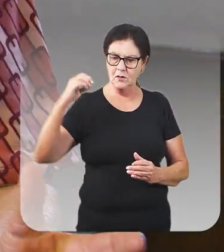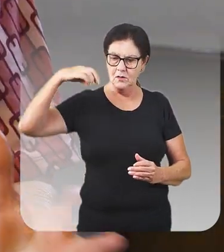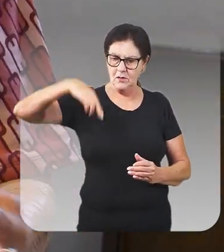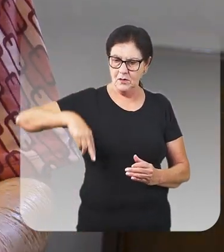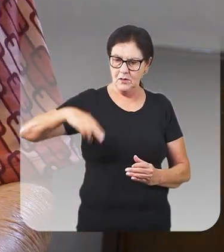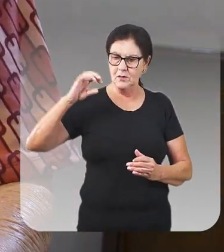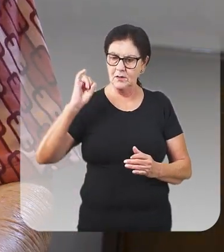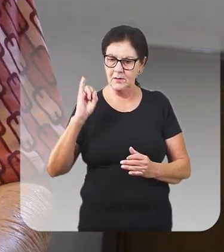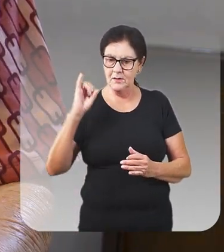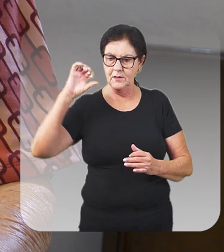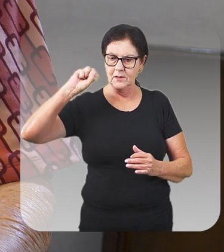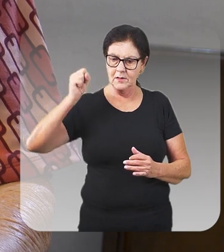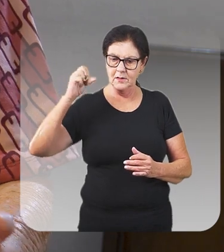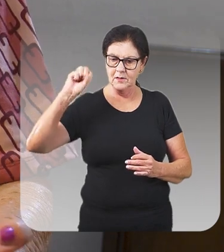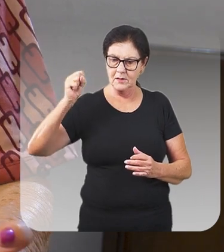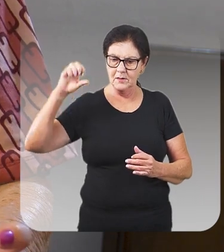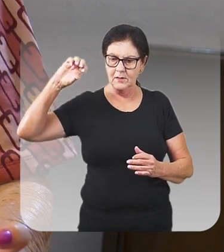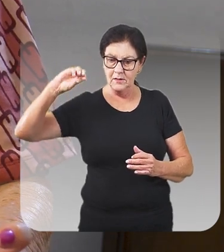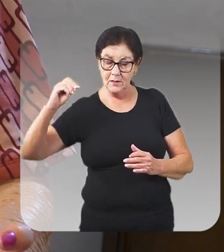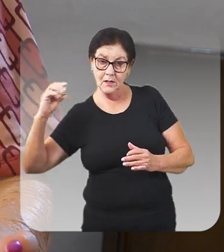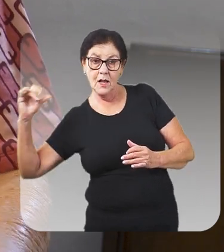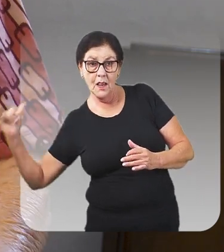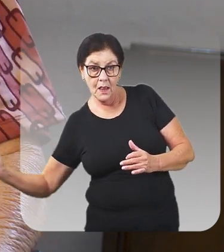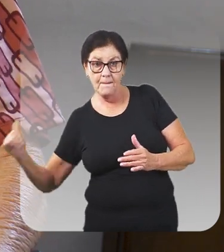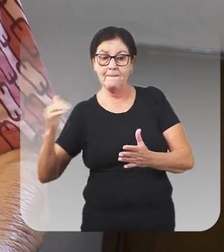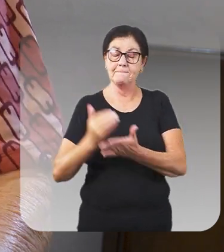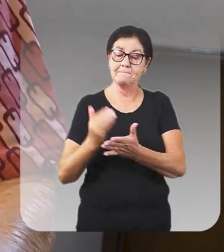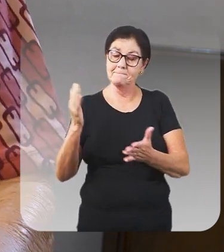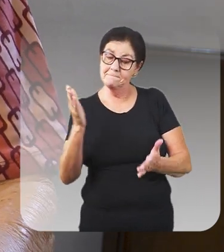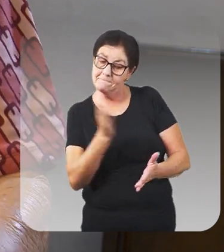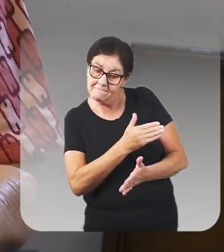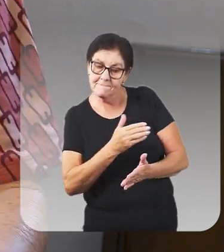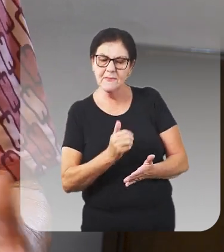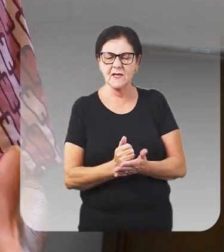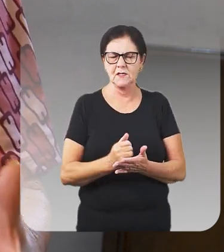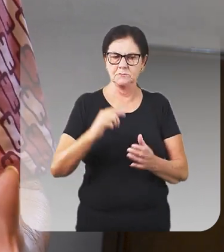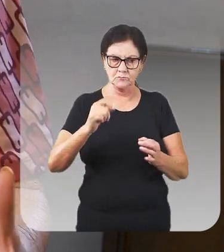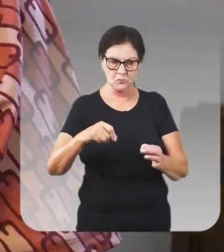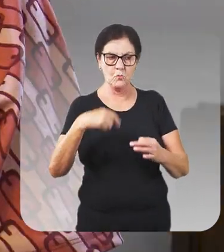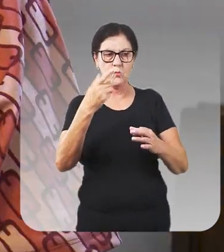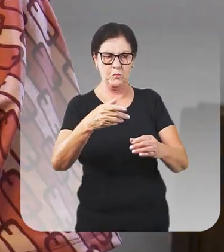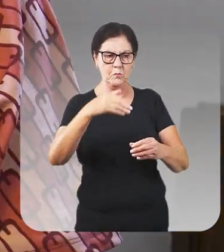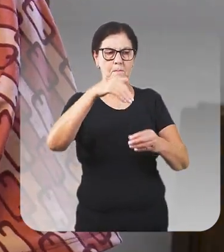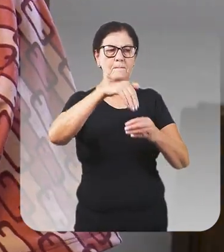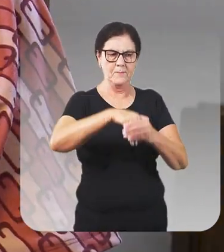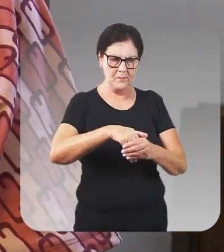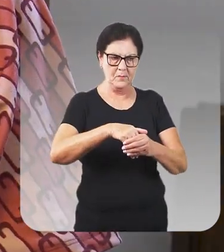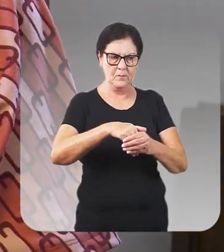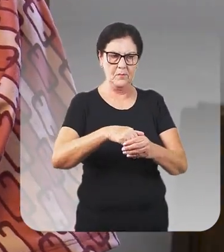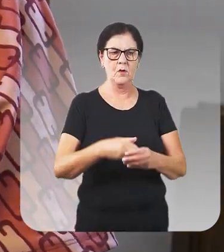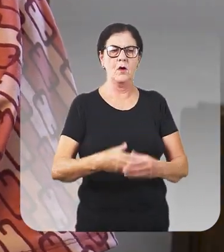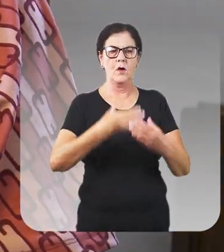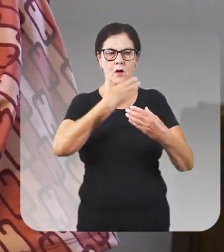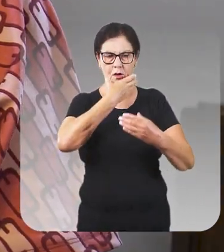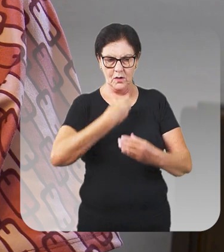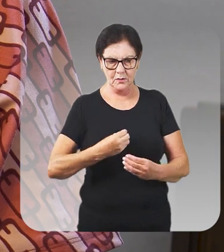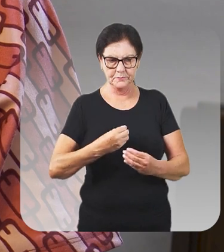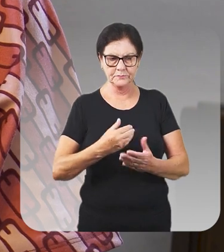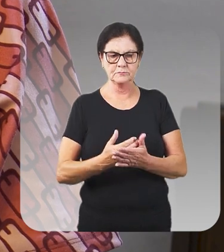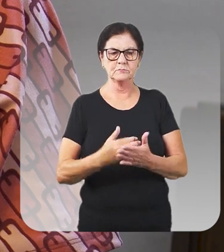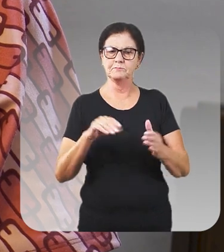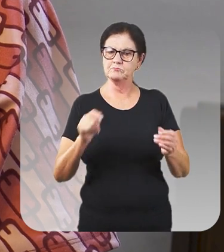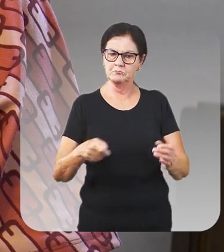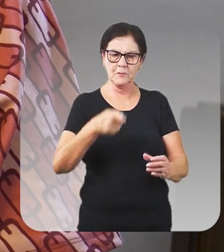Essa comissão verificadora é que daria o aval ao eleito. Se a comissão